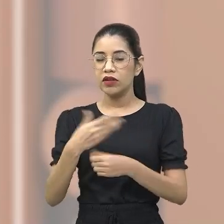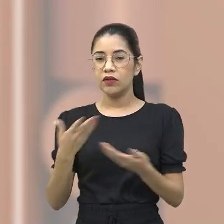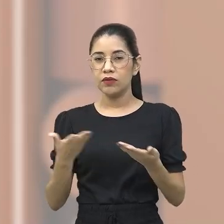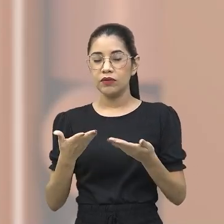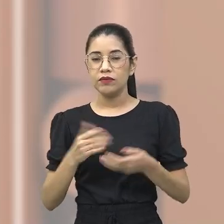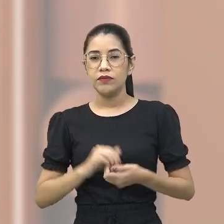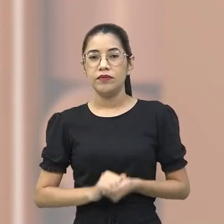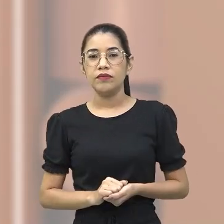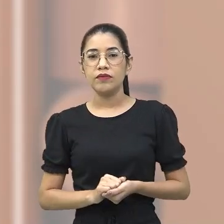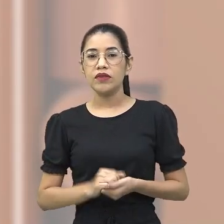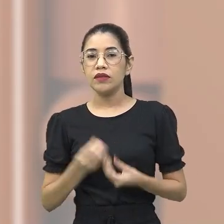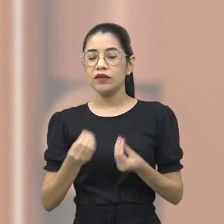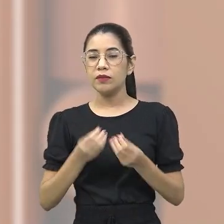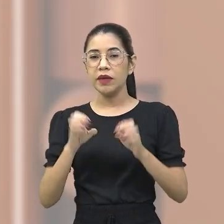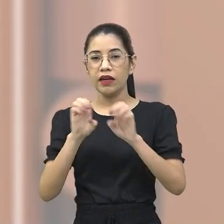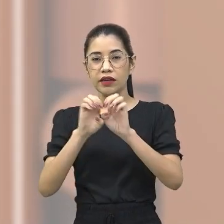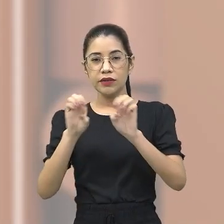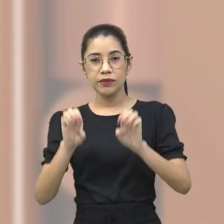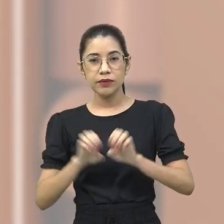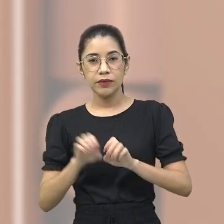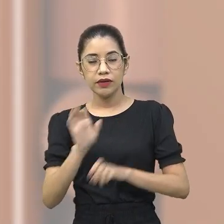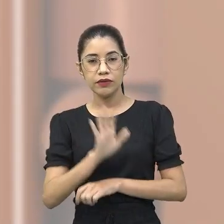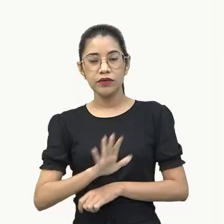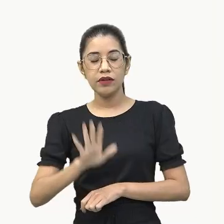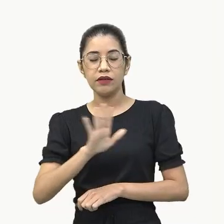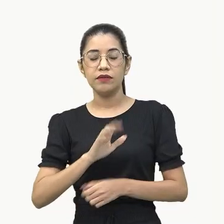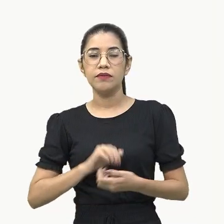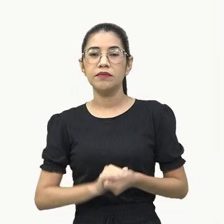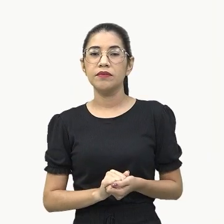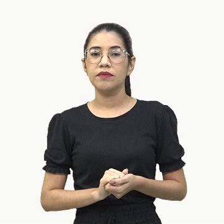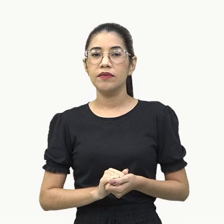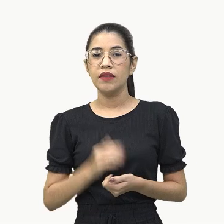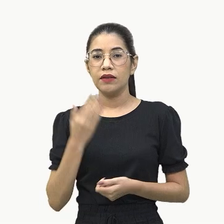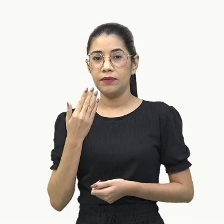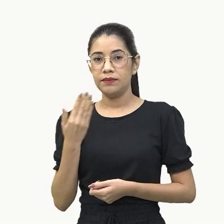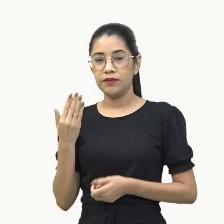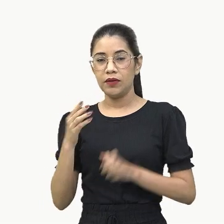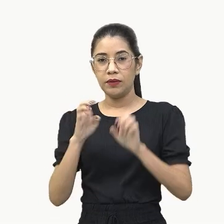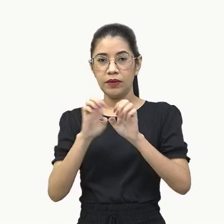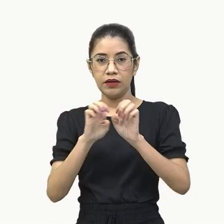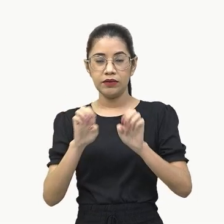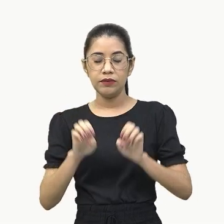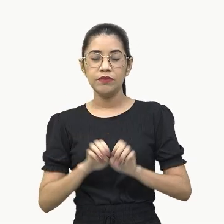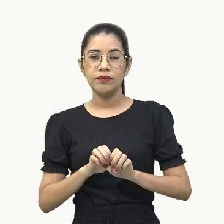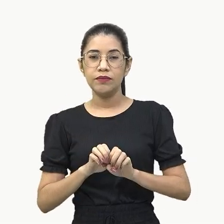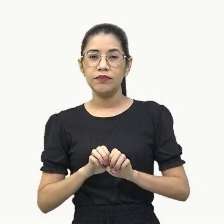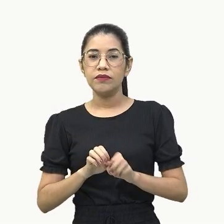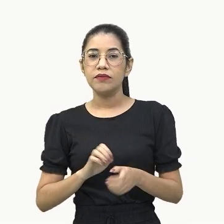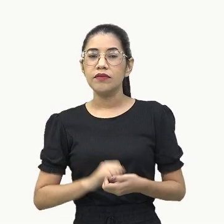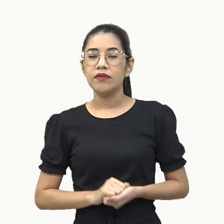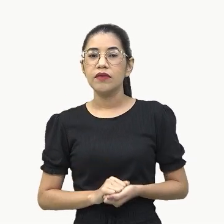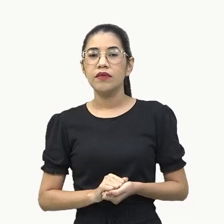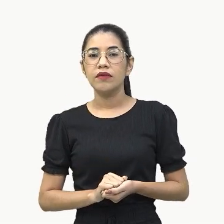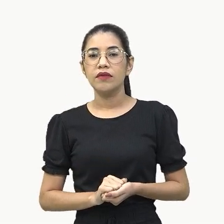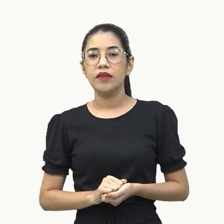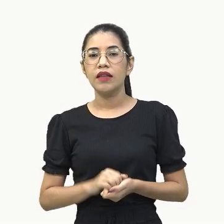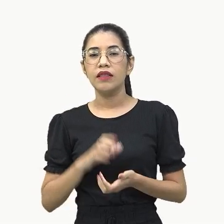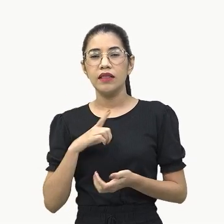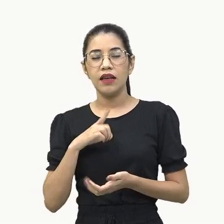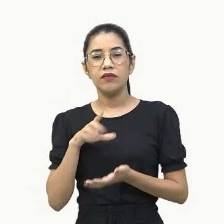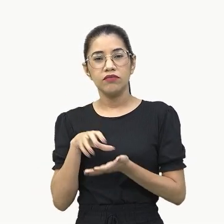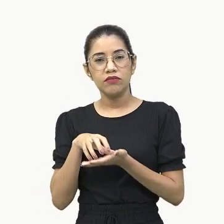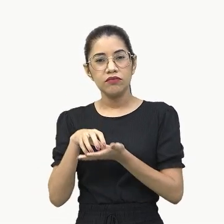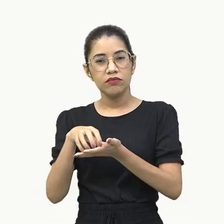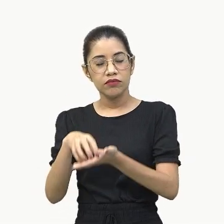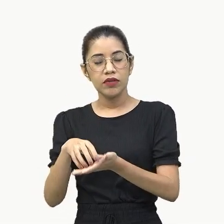infraestrutura então nós temos aí a infraestrutura rodoviária nós vamos observar que os transportadores os